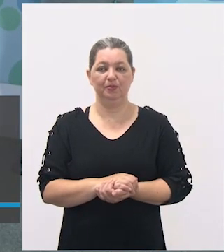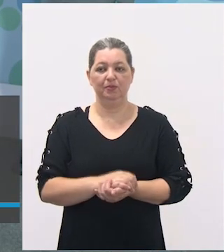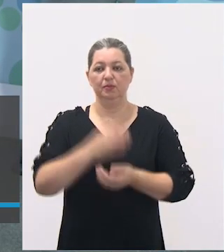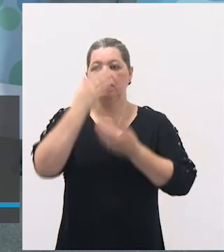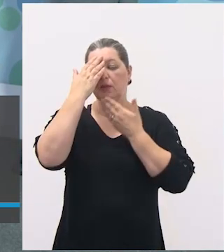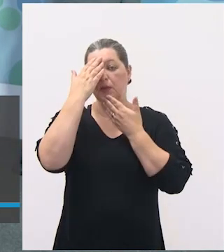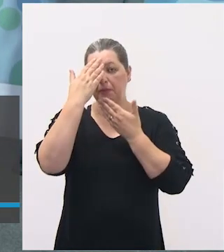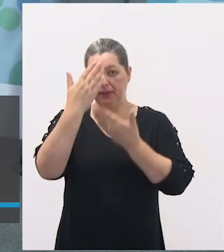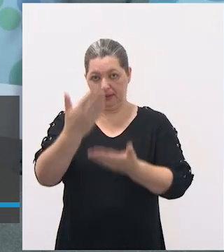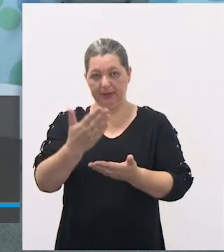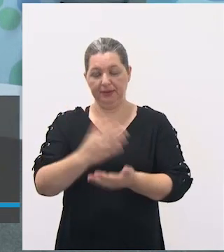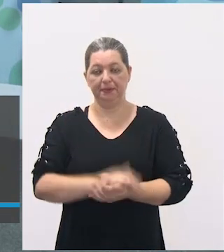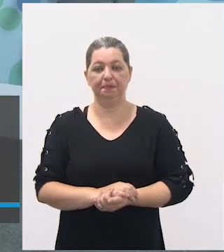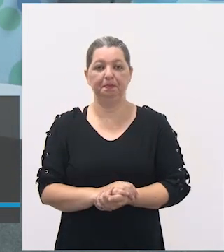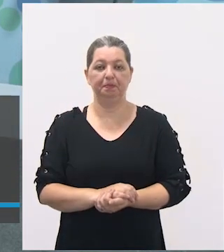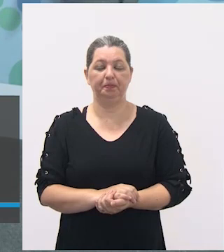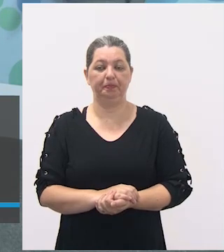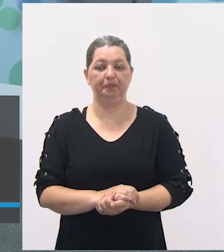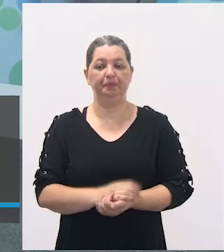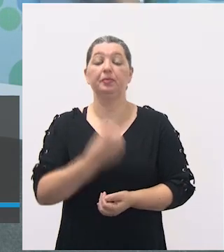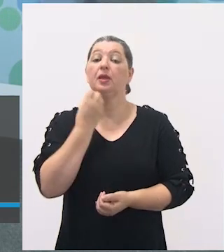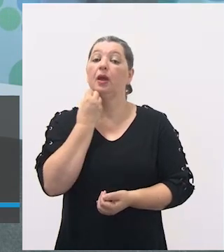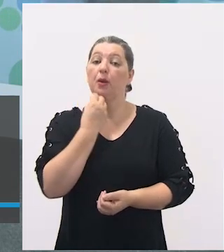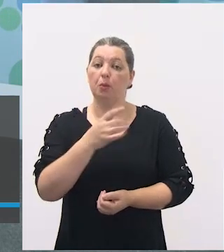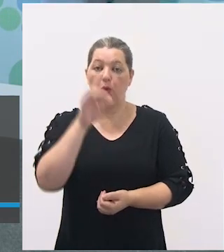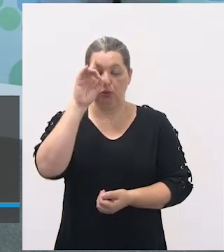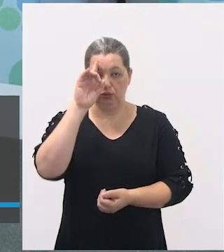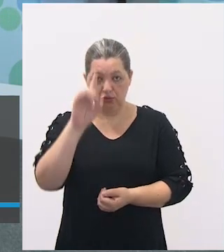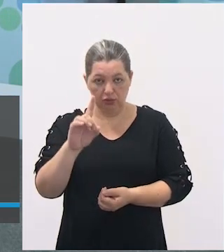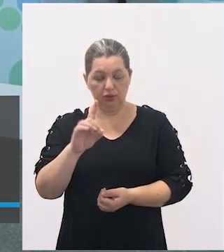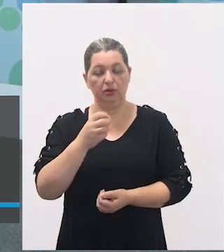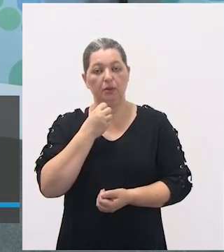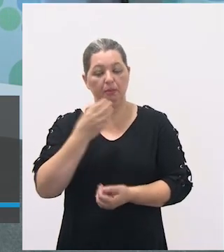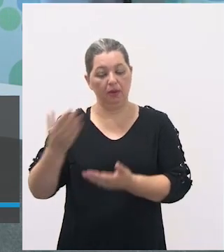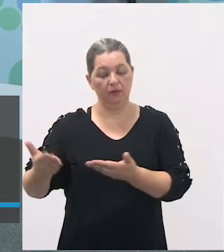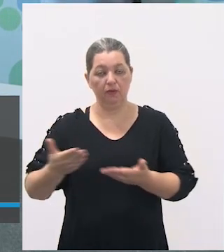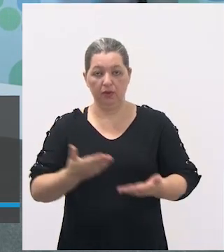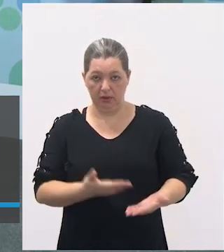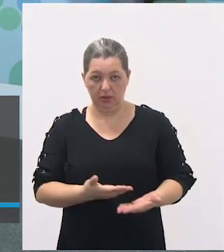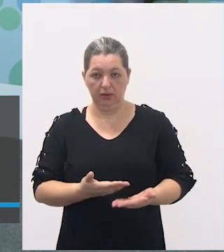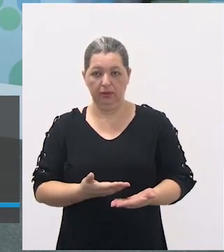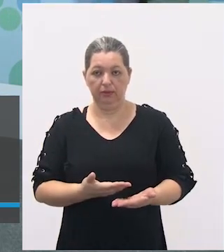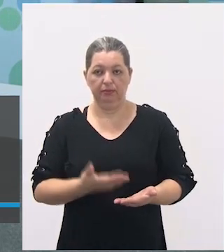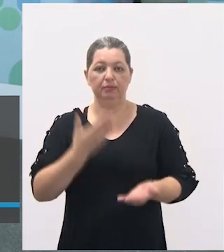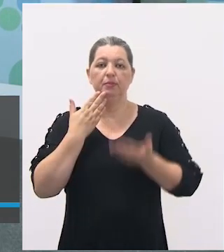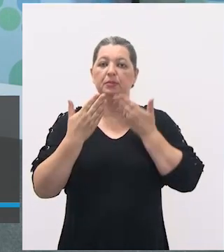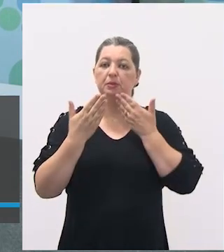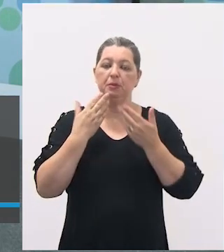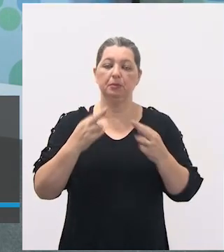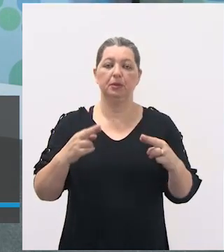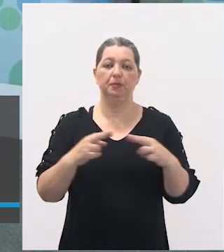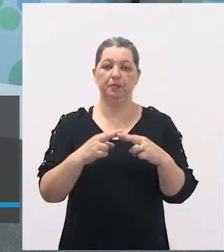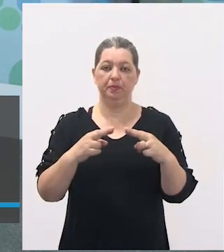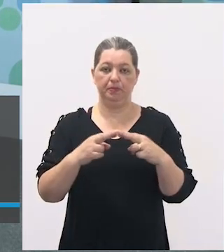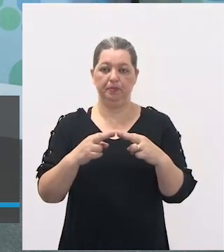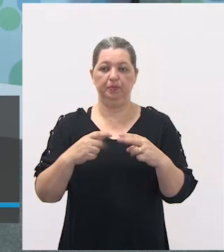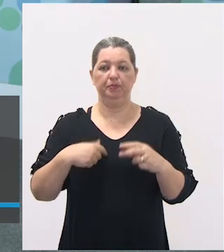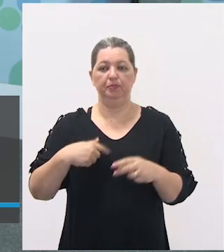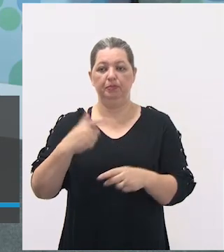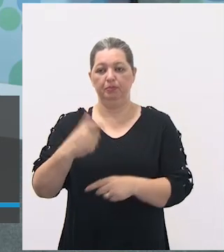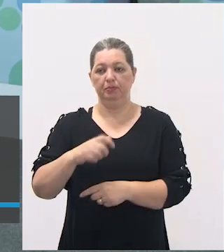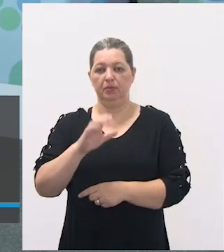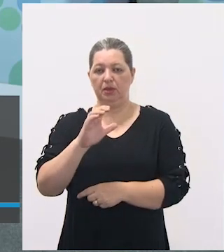Obrigada, Caetano. Bom dia a todos, sejam muito bem-vindos a mais uma conversa com a rede. Eu sou a